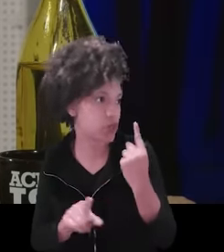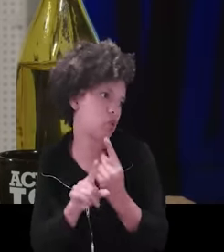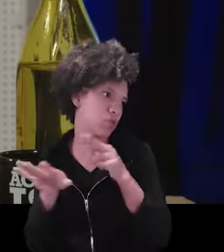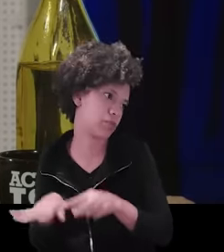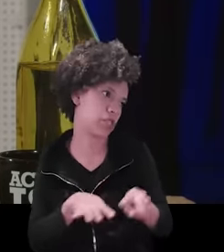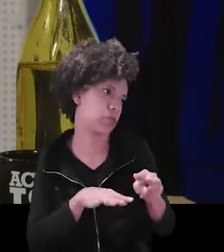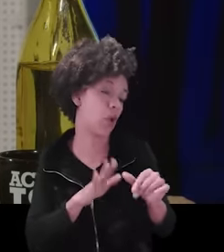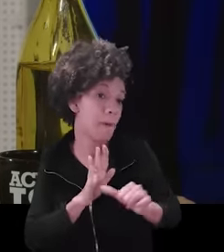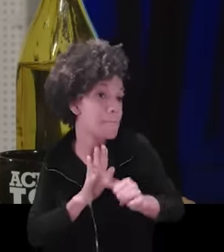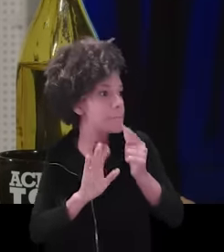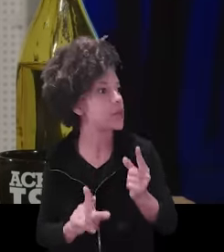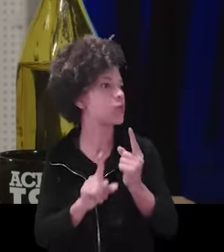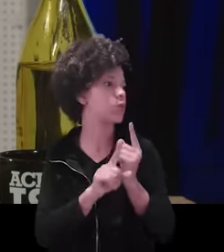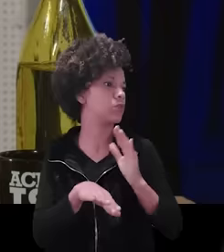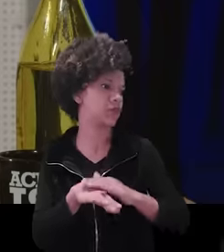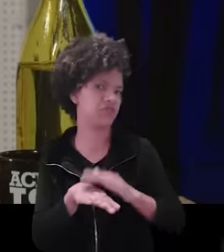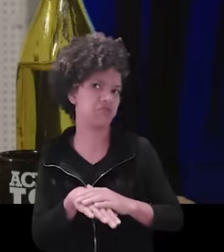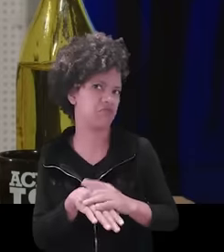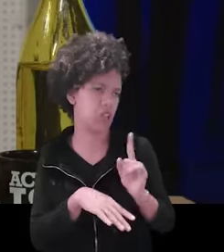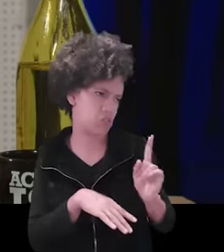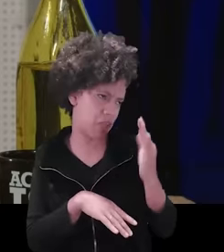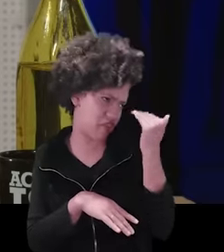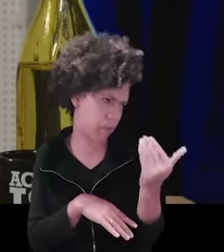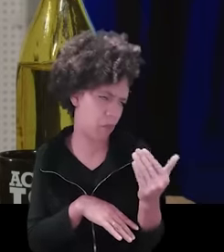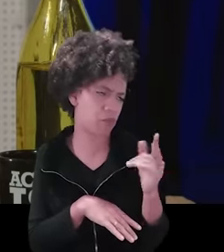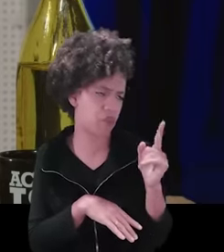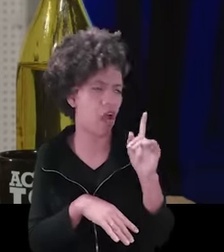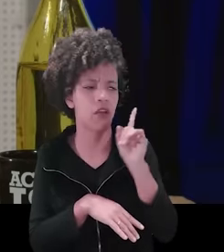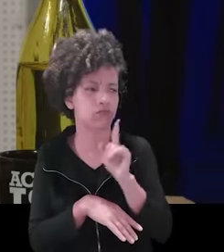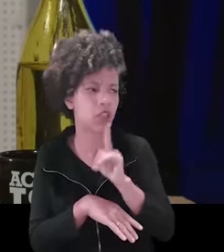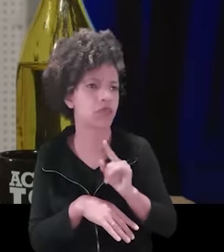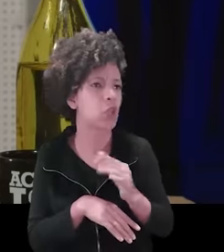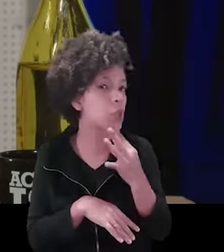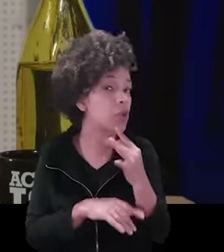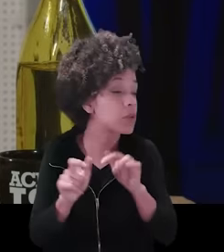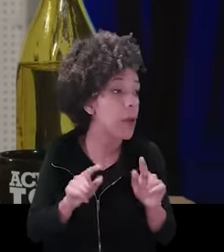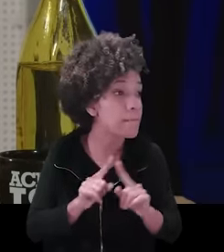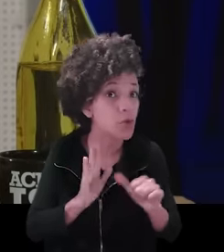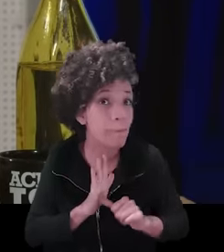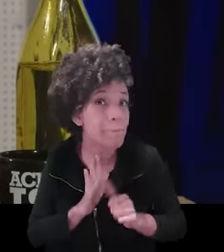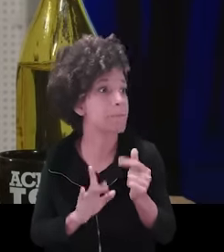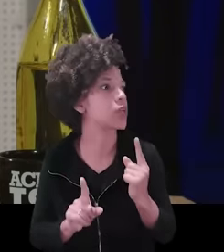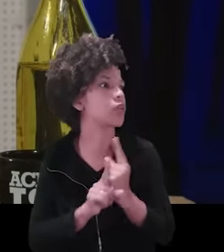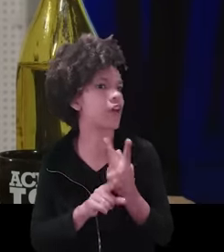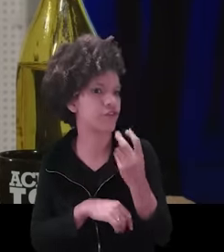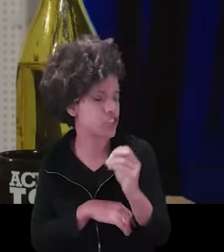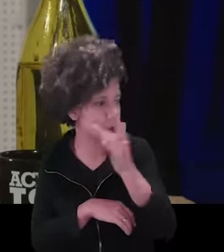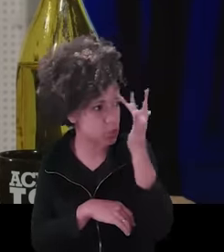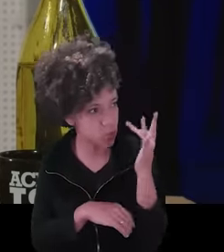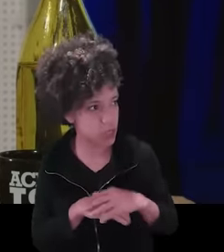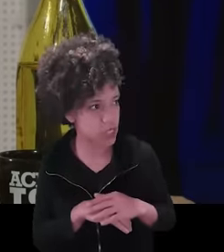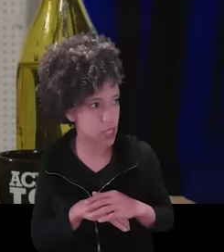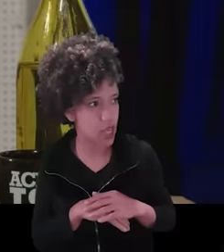semana o primeiro encontro que eu fiz a gente nem era conhecido lá e nem conhecia muita gente mas o primeiro encontro que eu